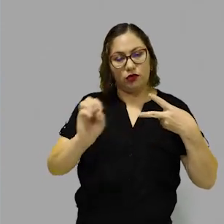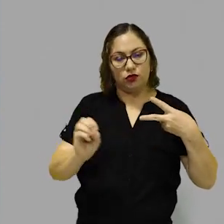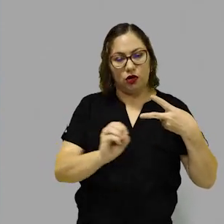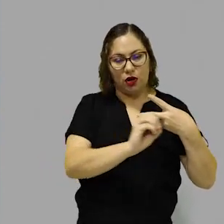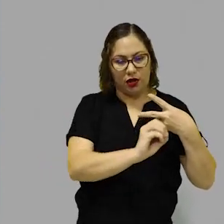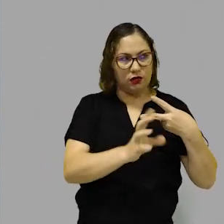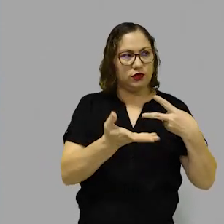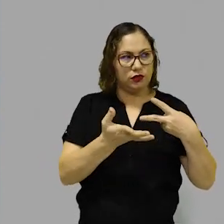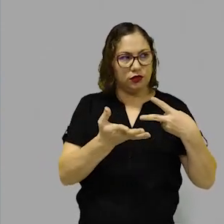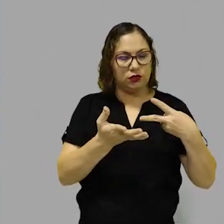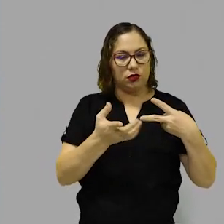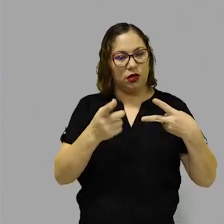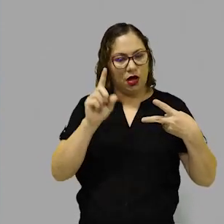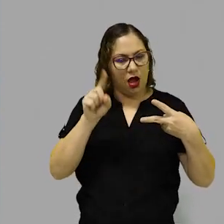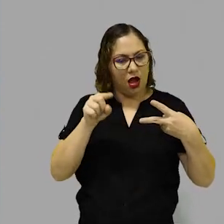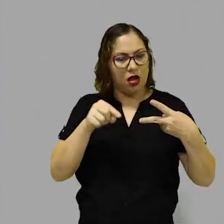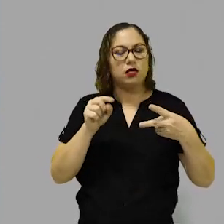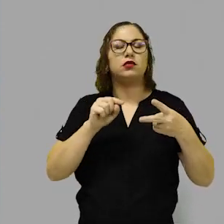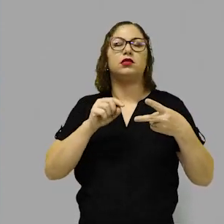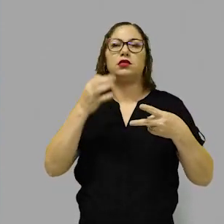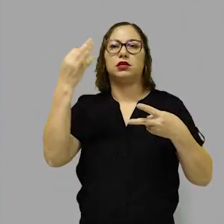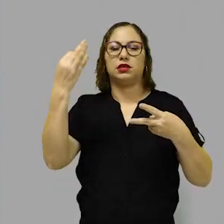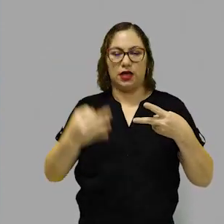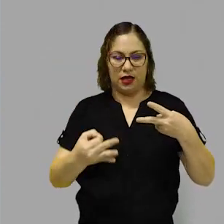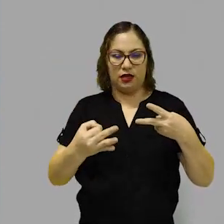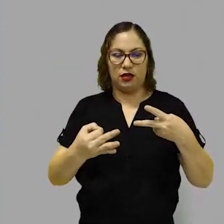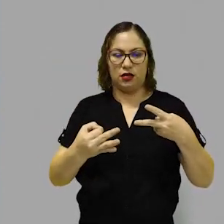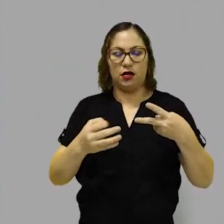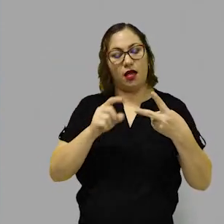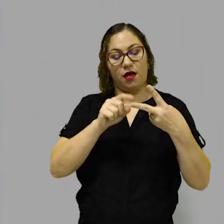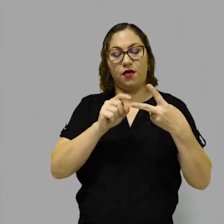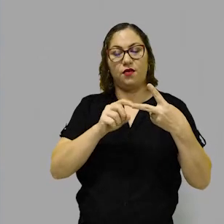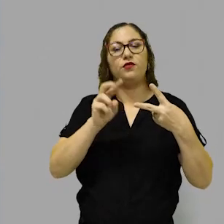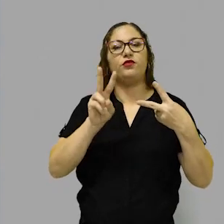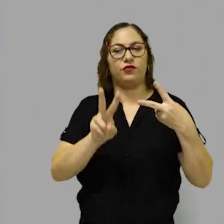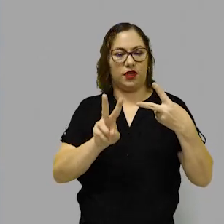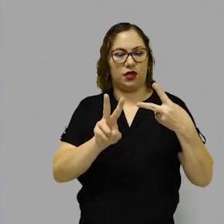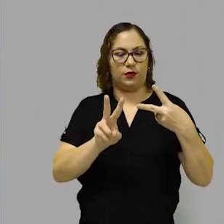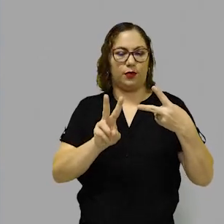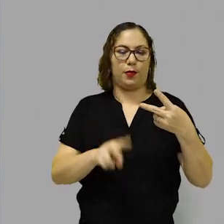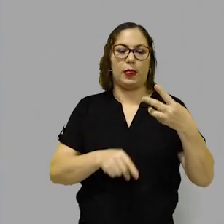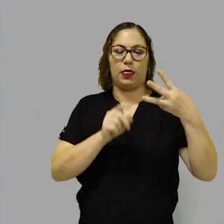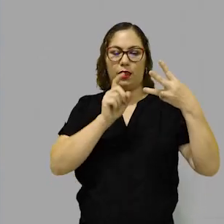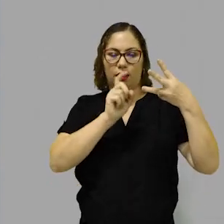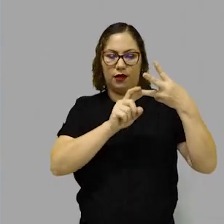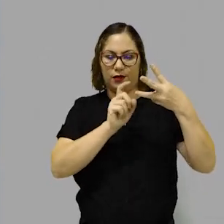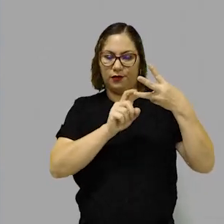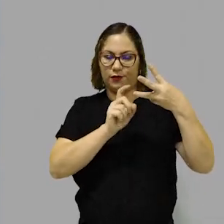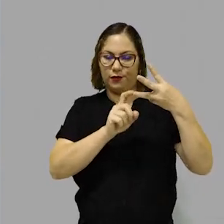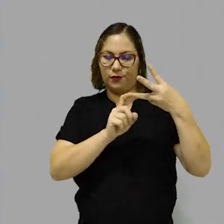pontos cardeais? Correto. Essa alternativa é verdadeira. Terceiro,